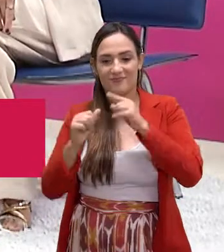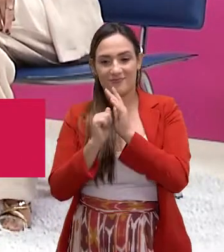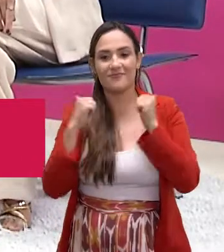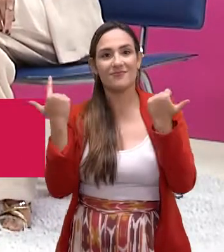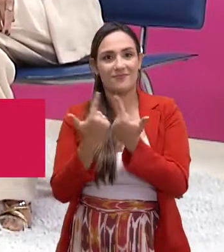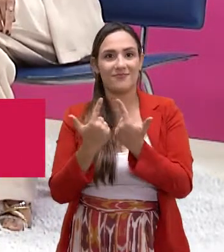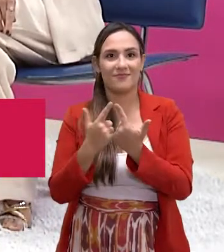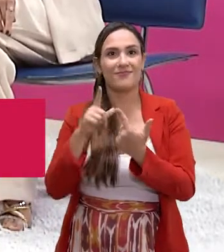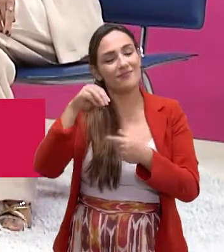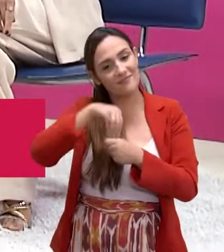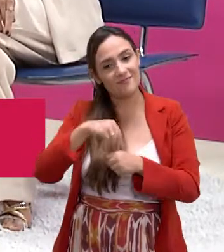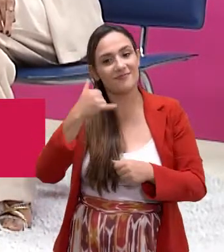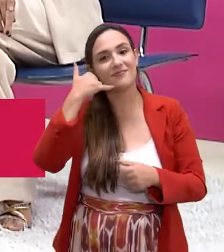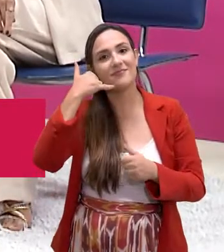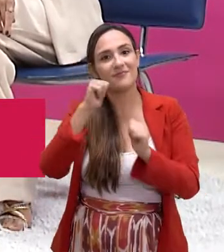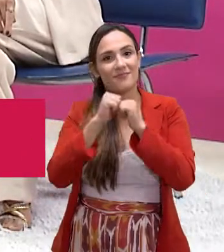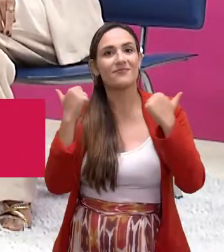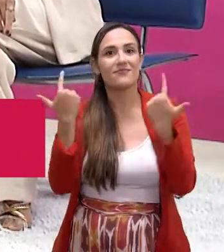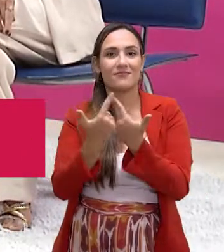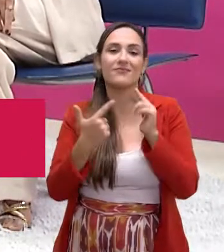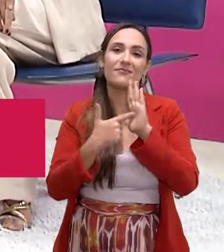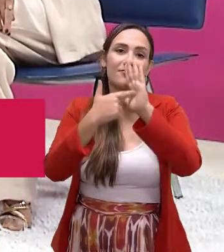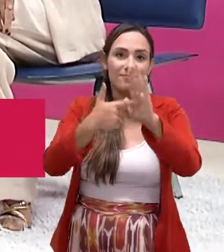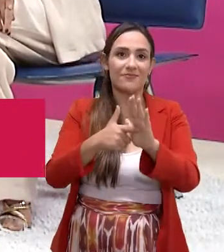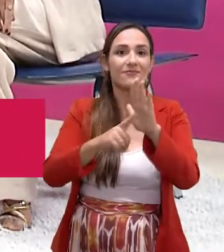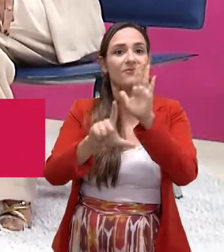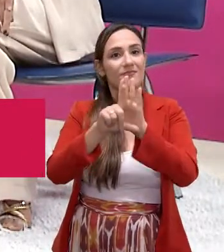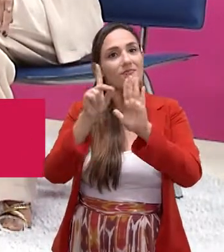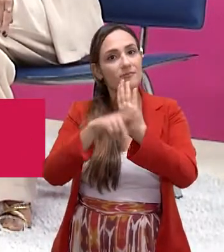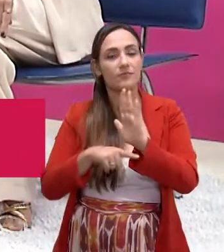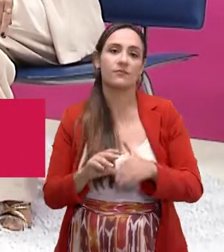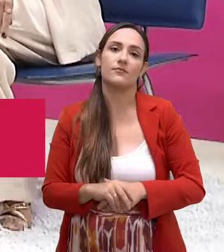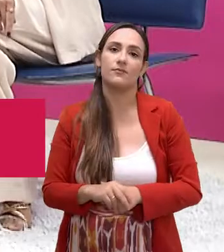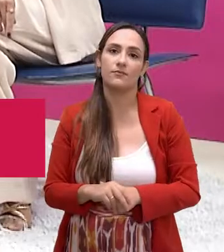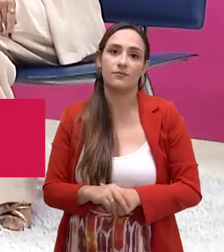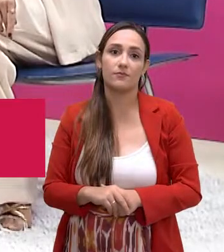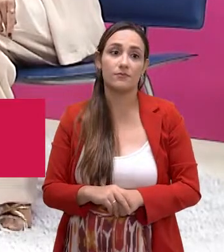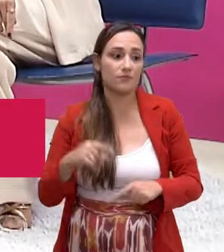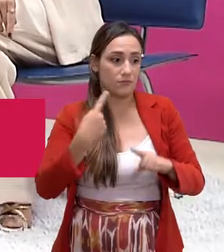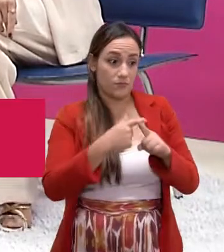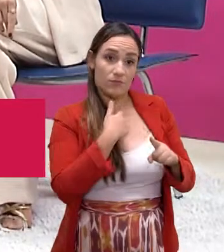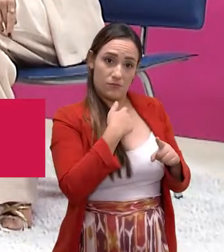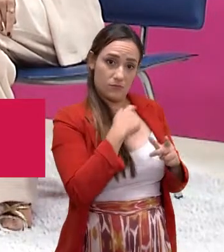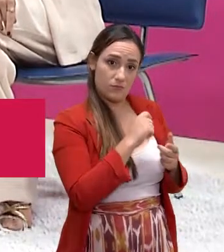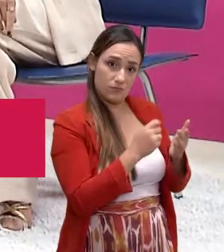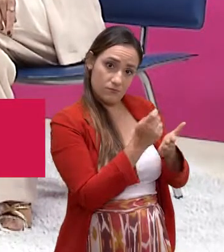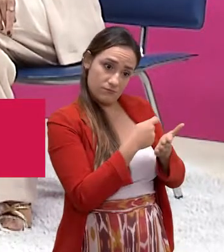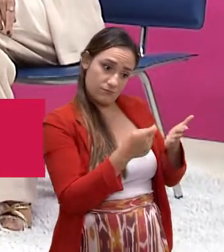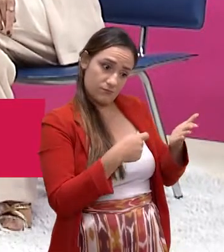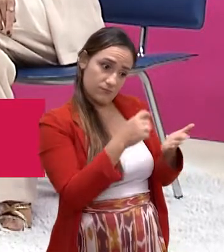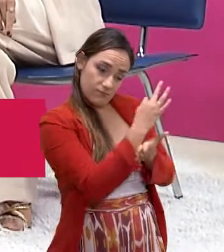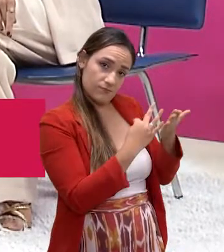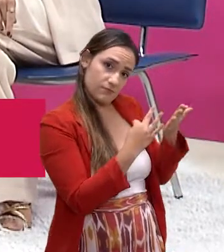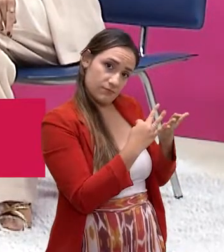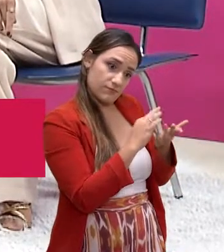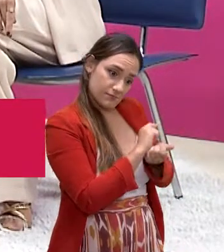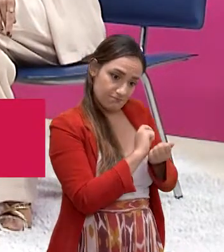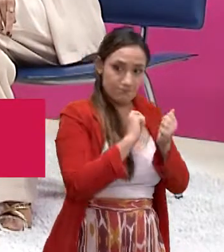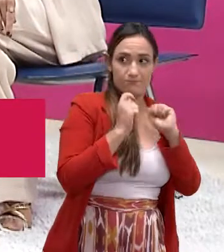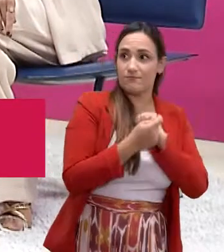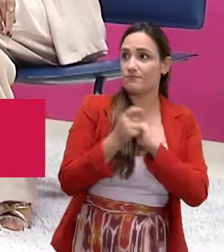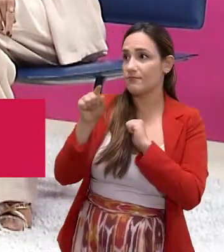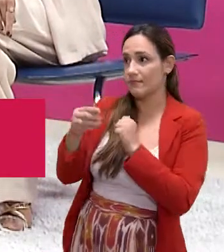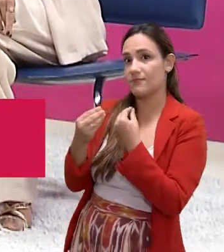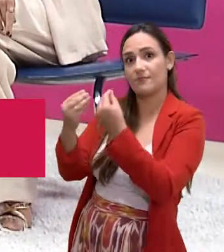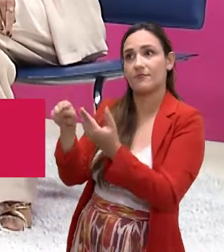está na Assembleia, né, apresentando os projetos, ela leva aquilo que nós entendemos que pode ser bom, né, no meu caso, no final